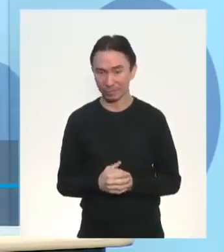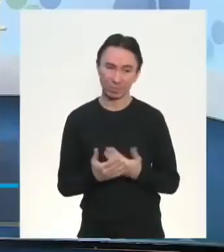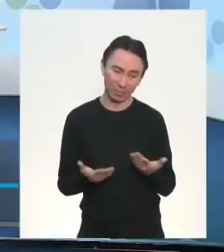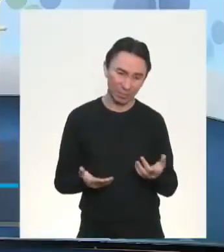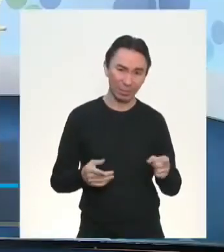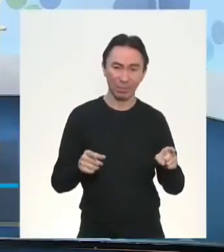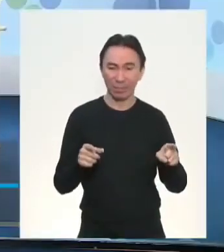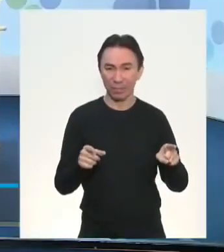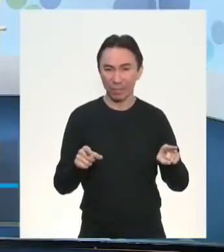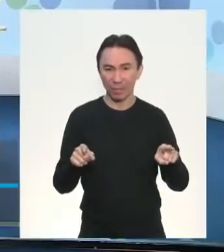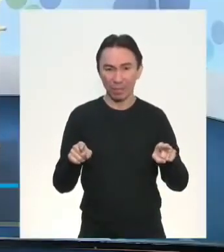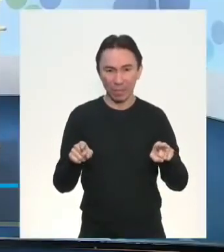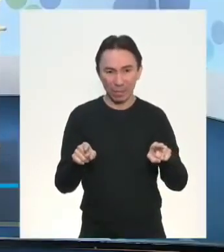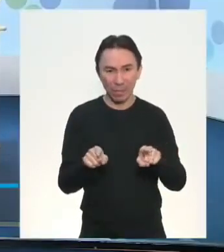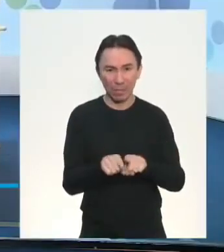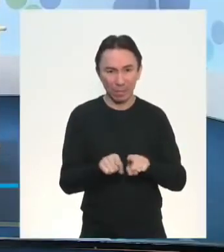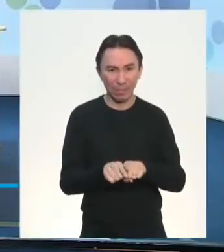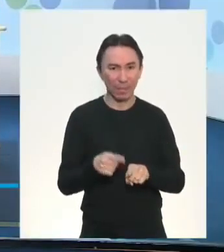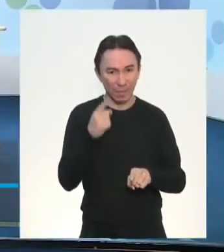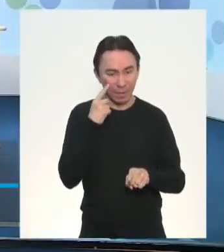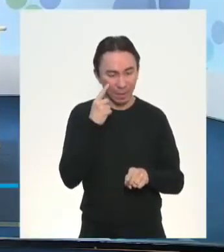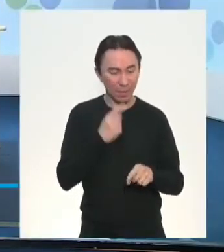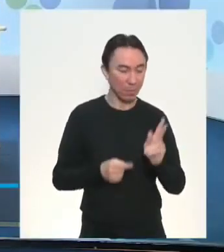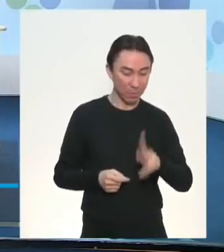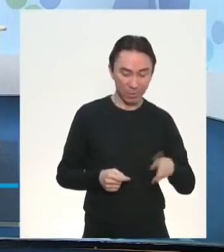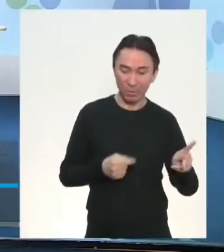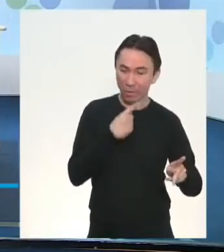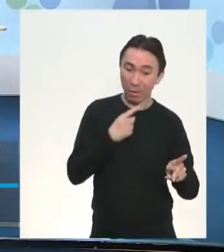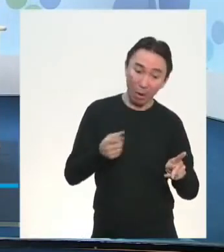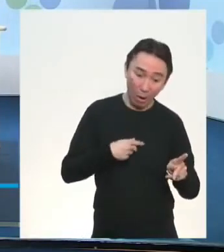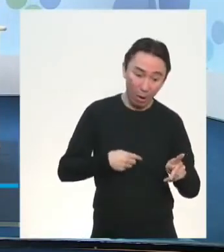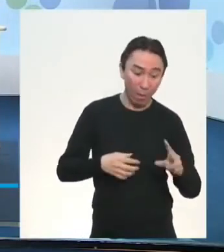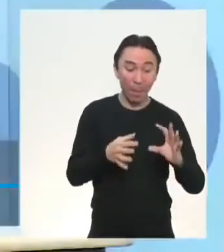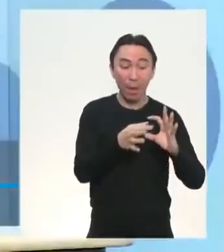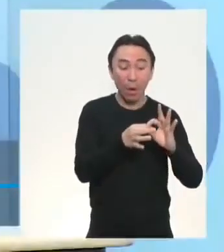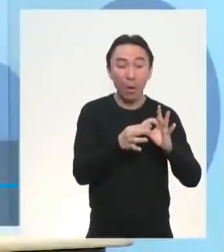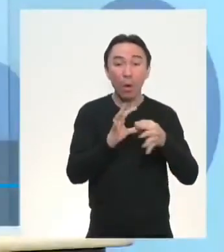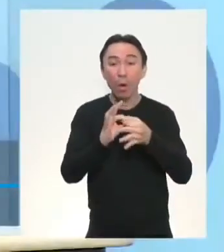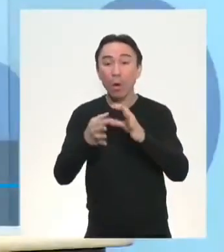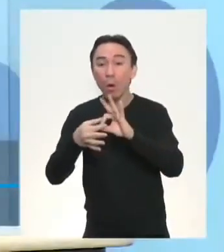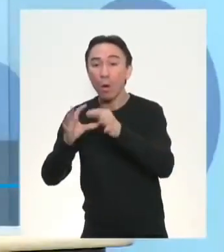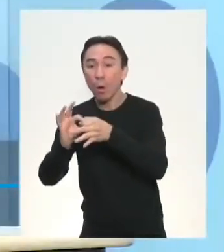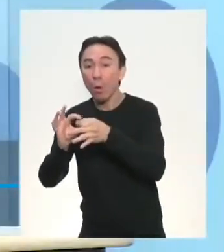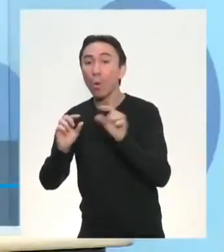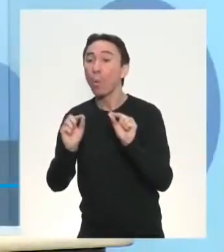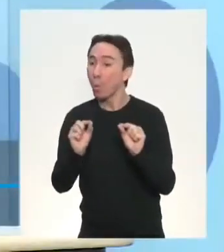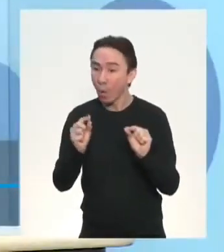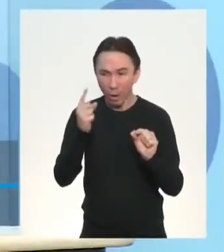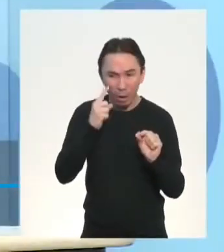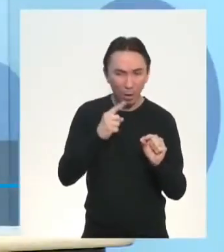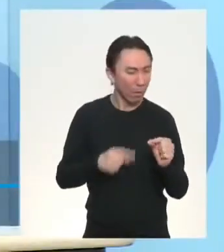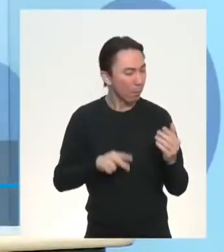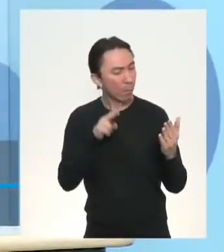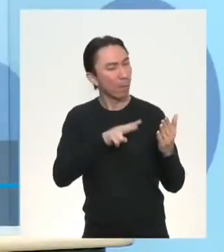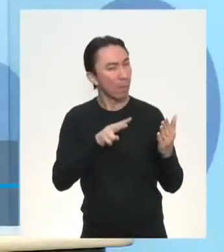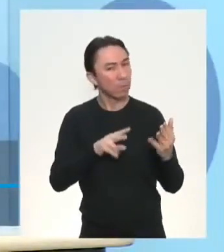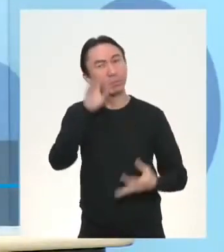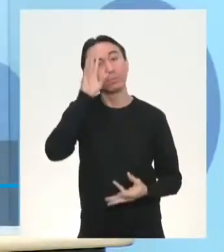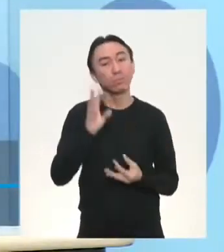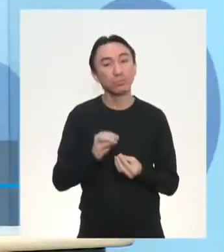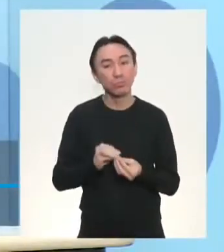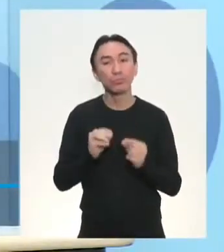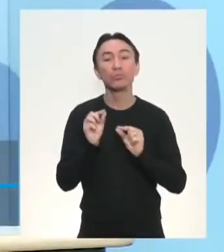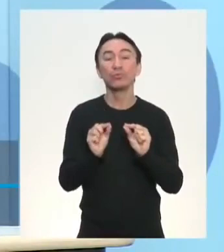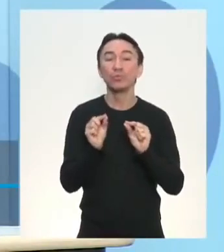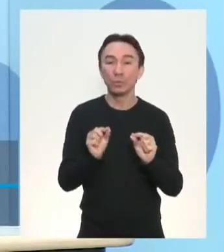orientar para que eles vejam pelo contexto, né? Sim, sim. Uhum. Deixa eu ver. Leio o resto do texto e tento inferir no contexto. A Beatriz,